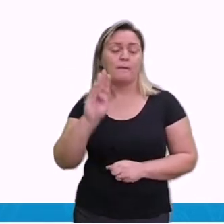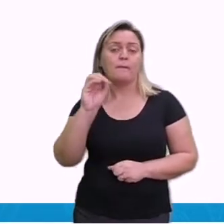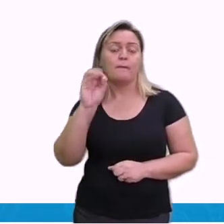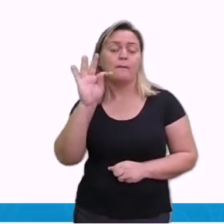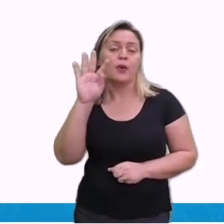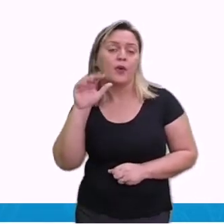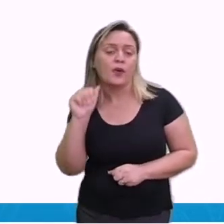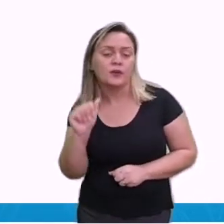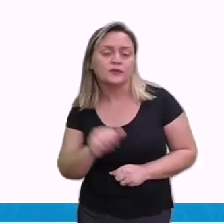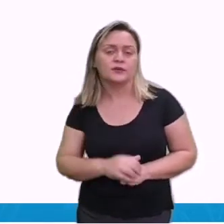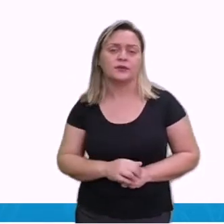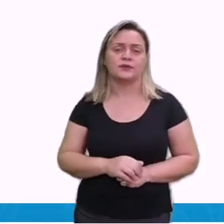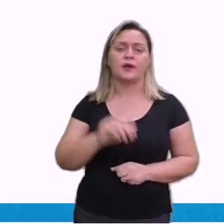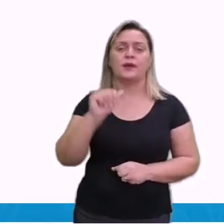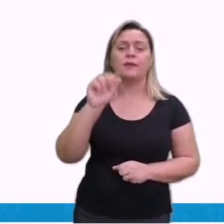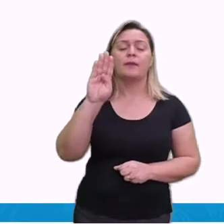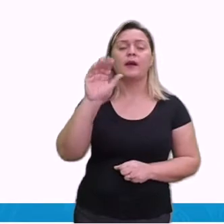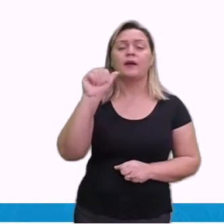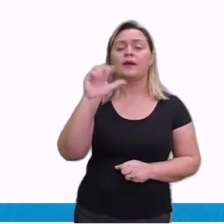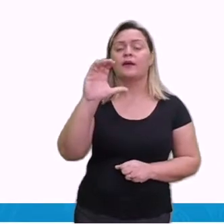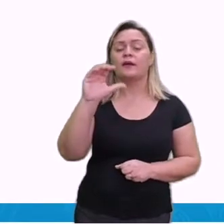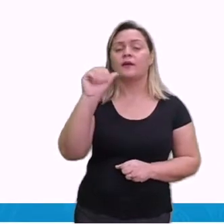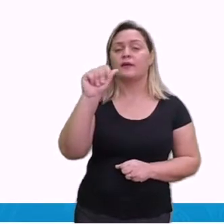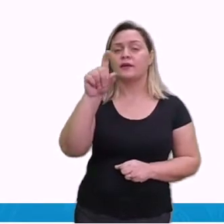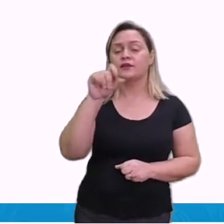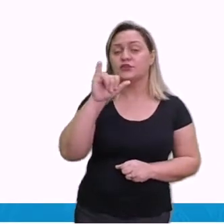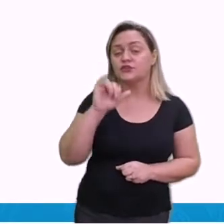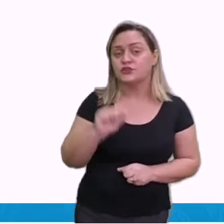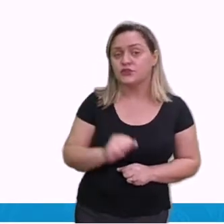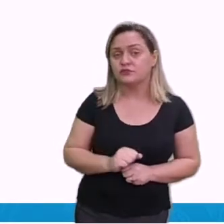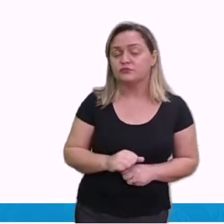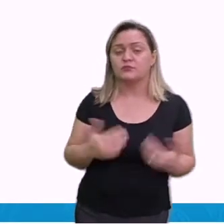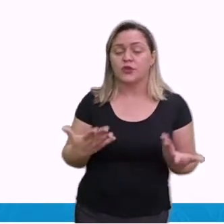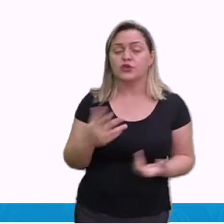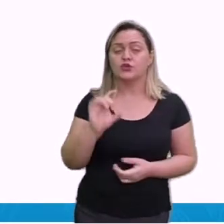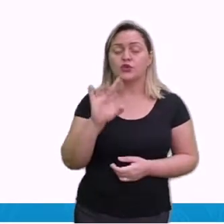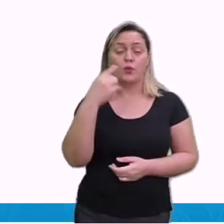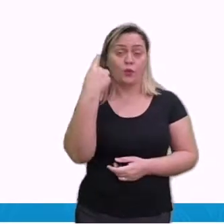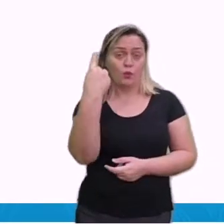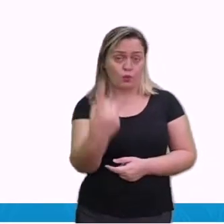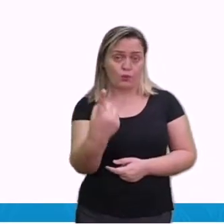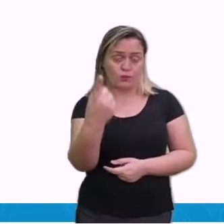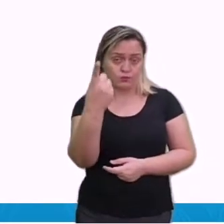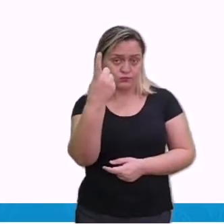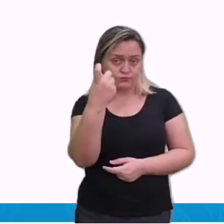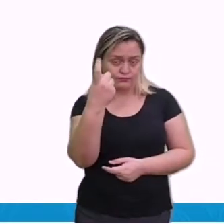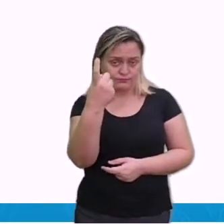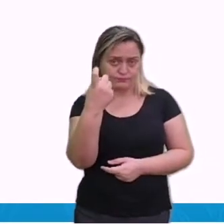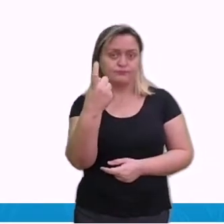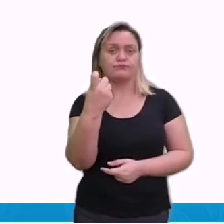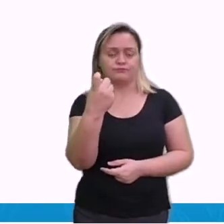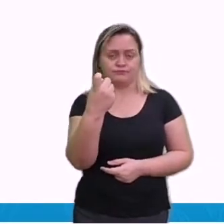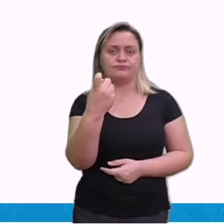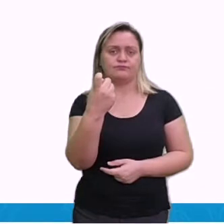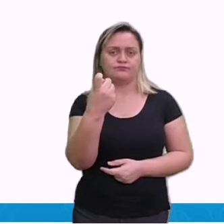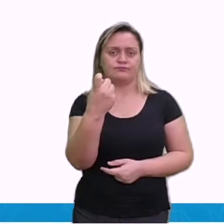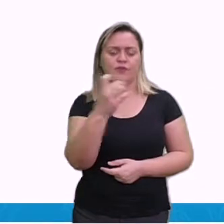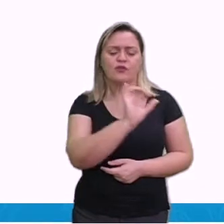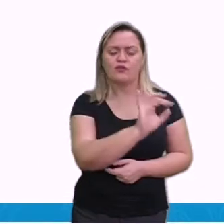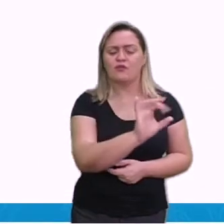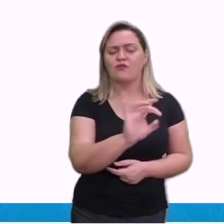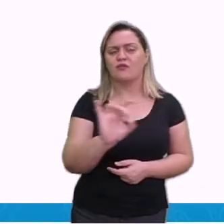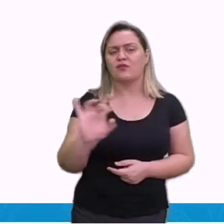Abacaxi, o abacaxi. Todas essas palavras estão se referindo somente a um objeto de cada um